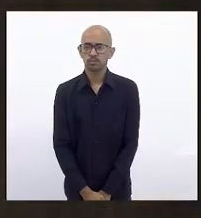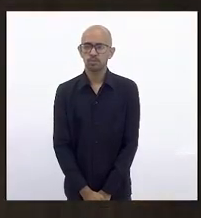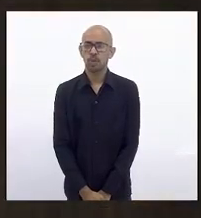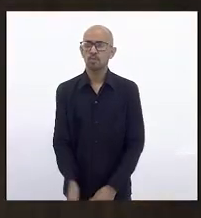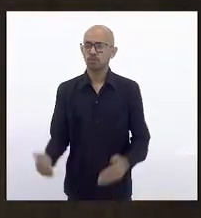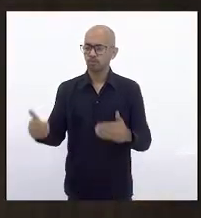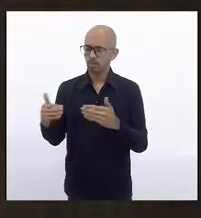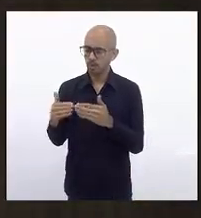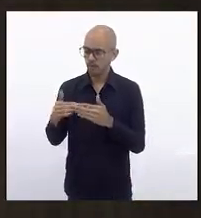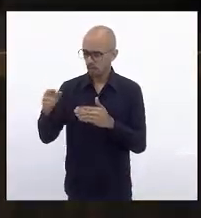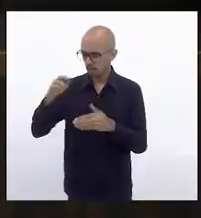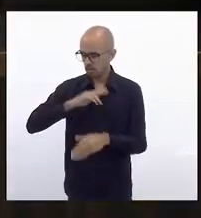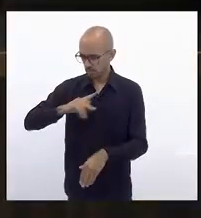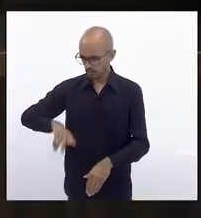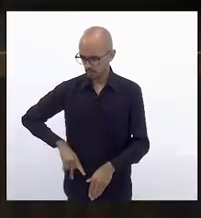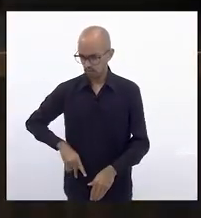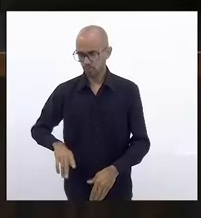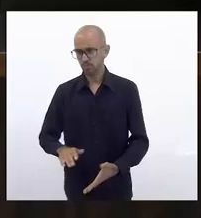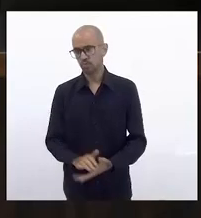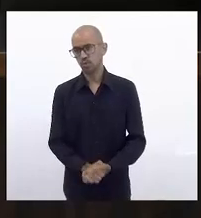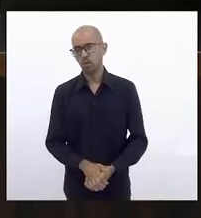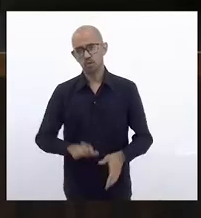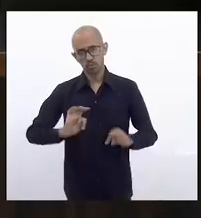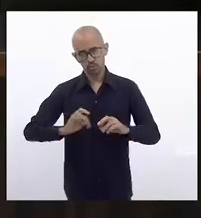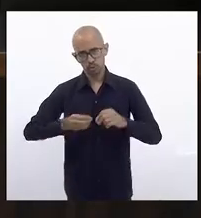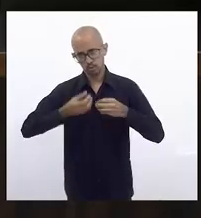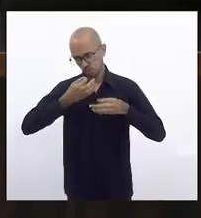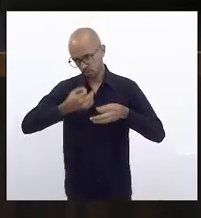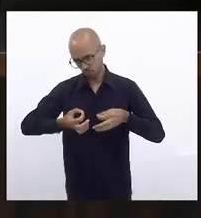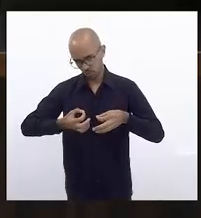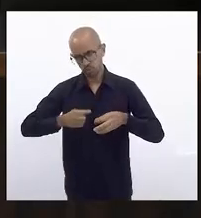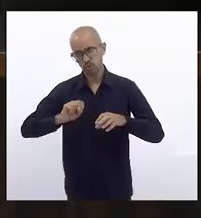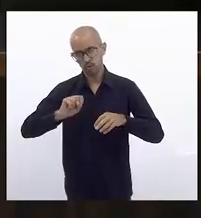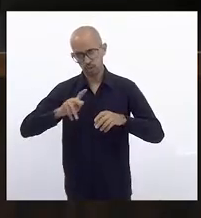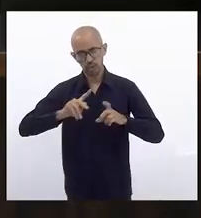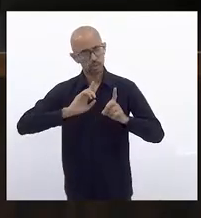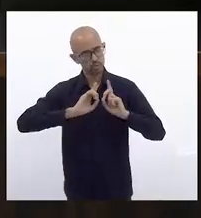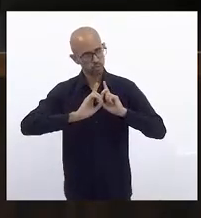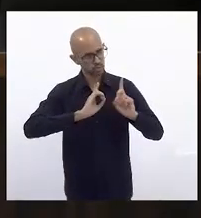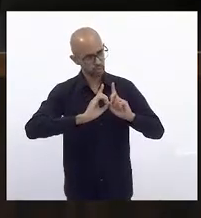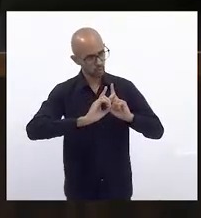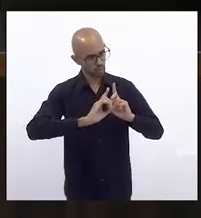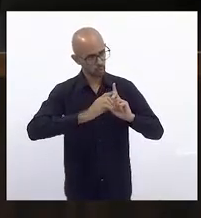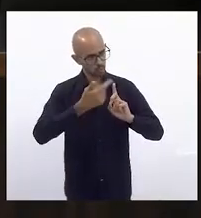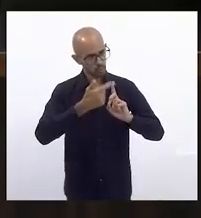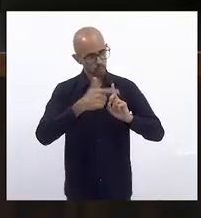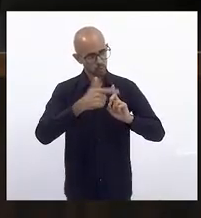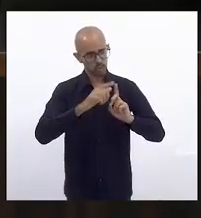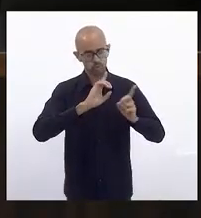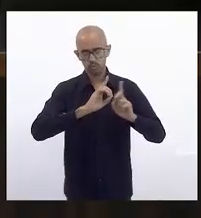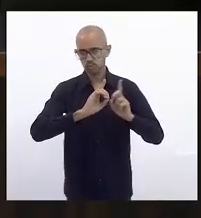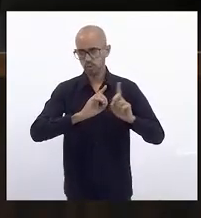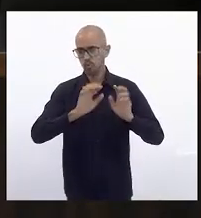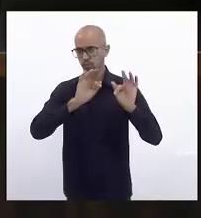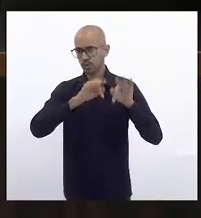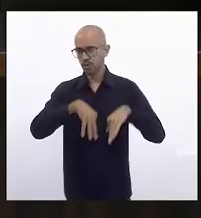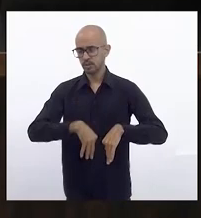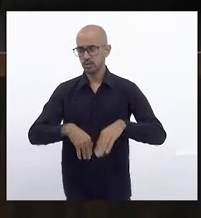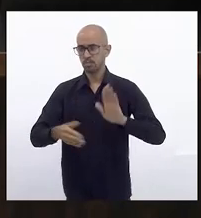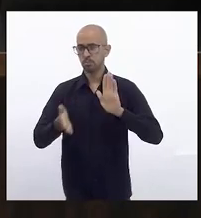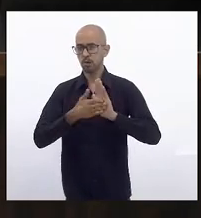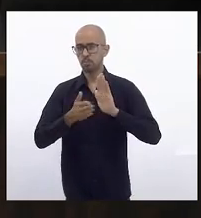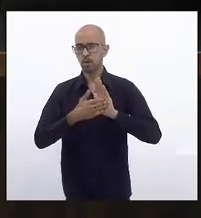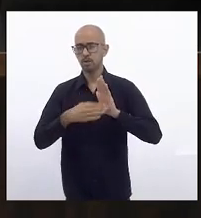Parecer favorável, presidente. Os pareceres emitidos em discussão. Não havendo quem queira discutir, encerra a discussão. A presente proposta